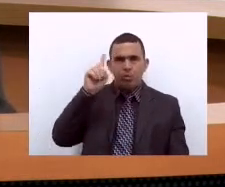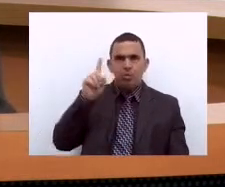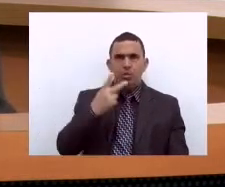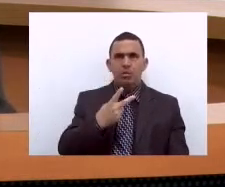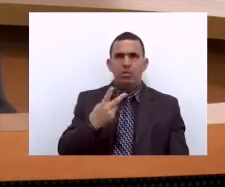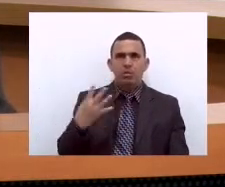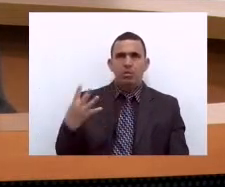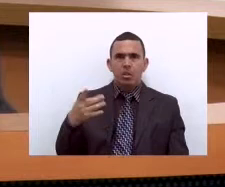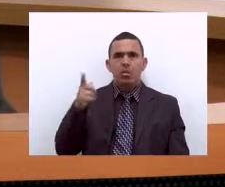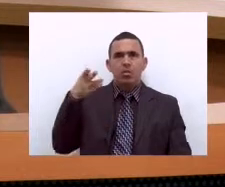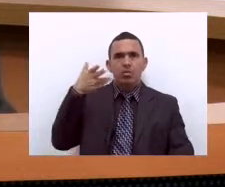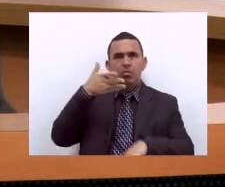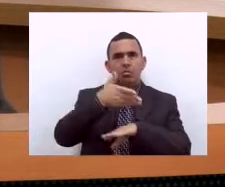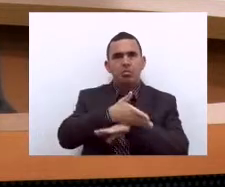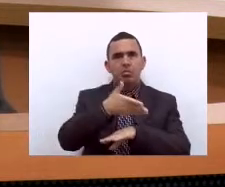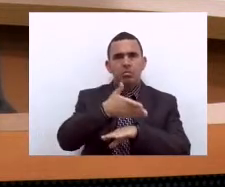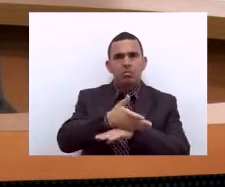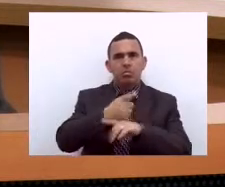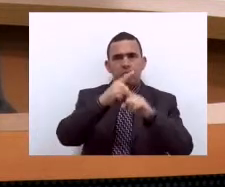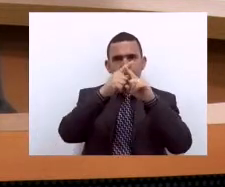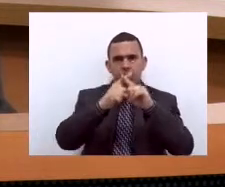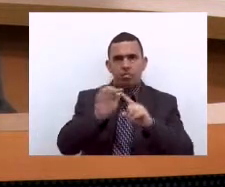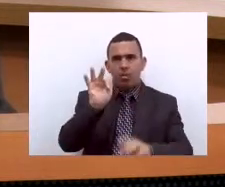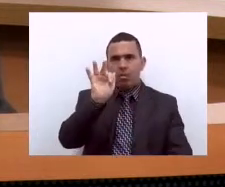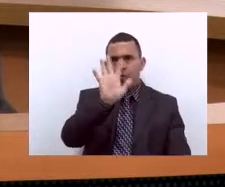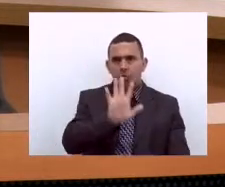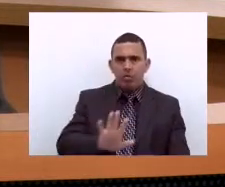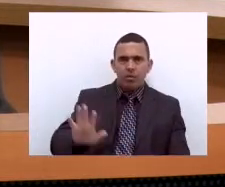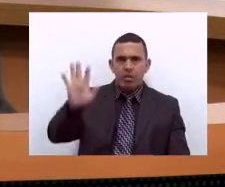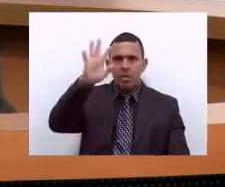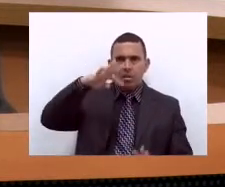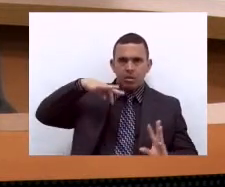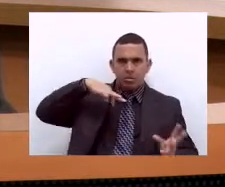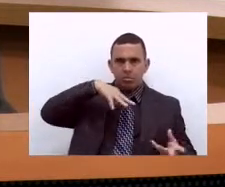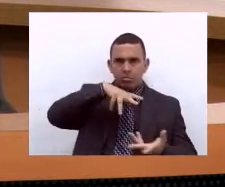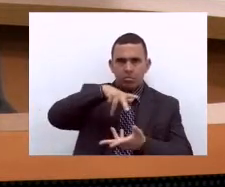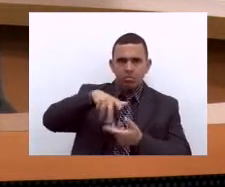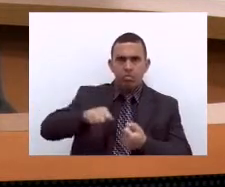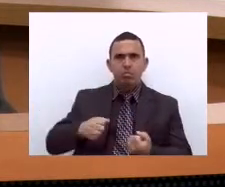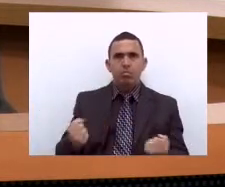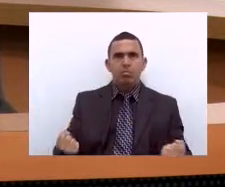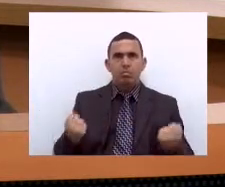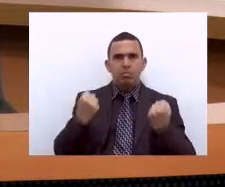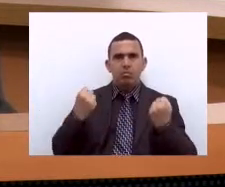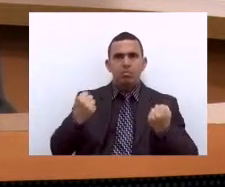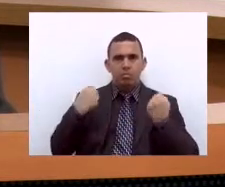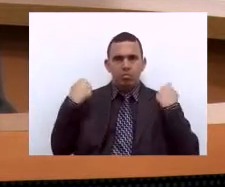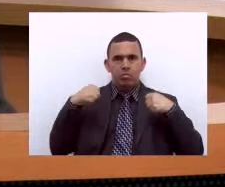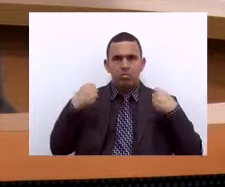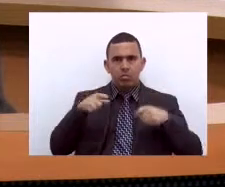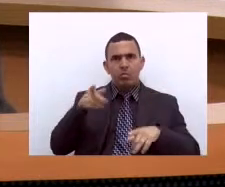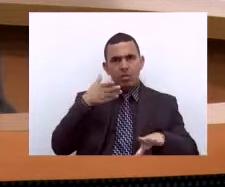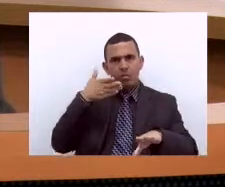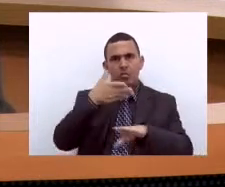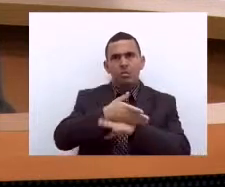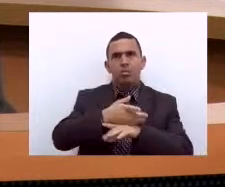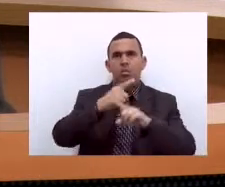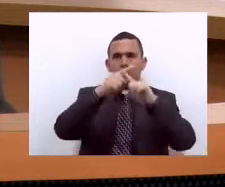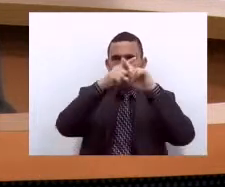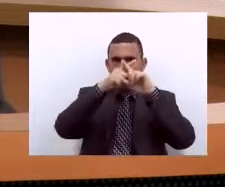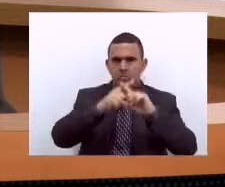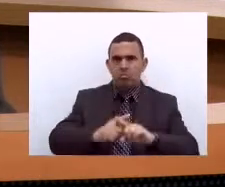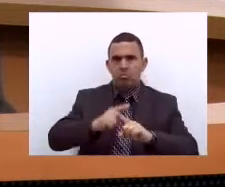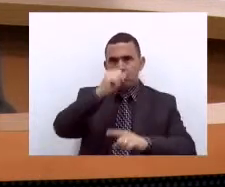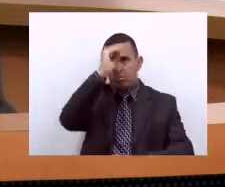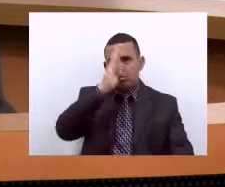ele participou pela Federação Internacional de Powerlifting do Campeonato Brasileiro e